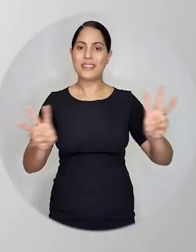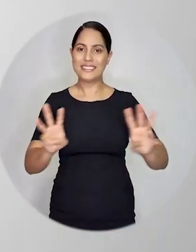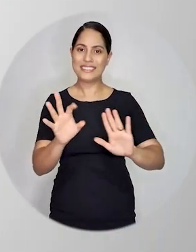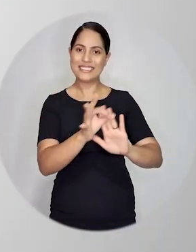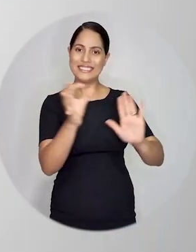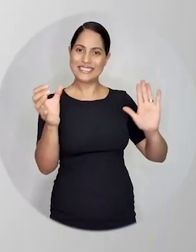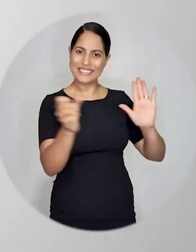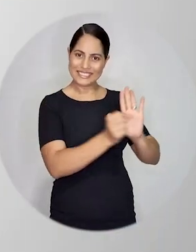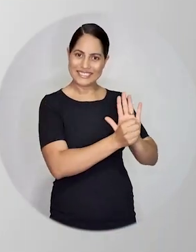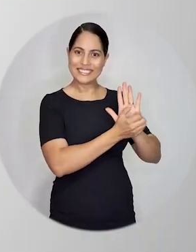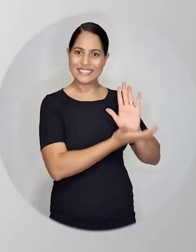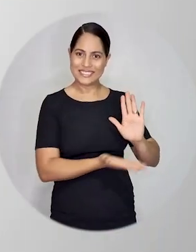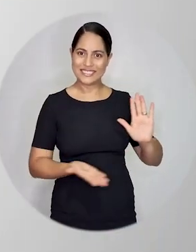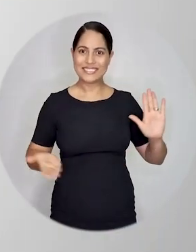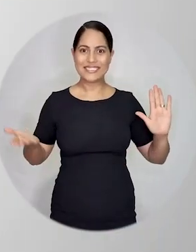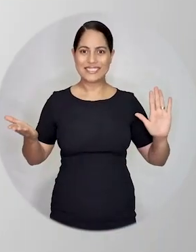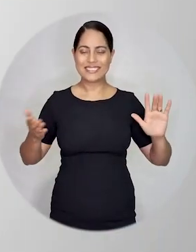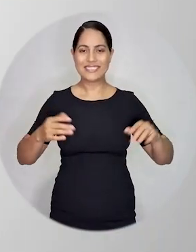abertas,